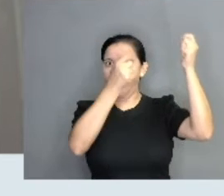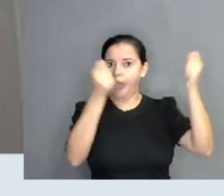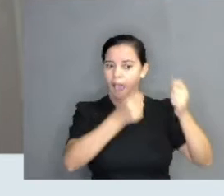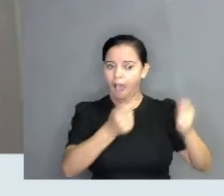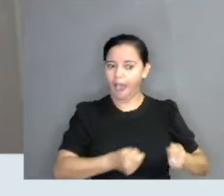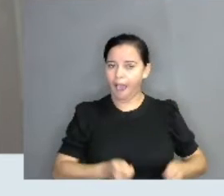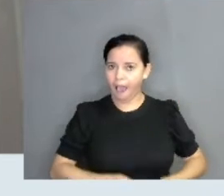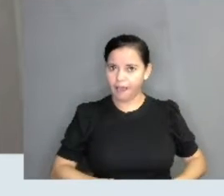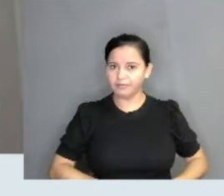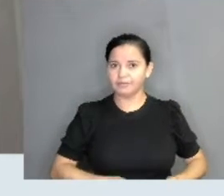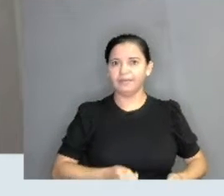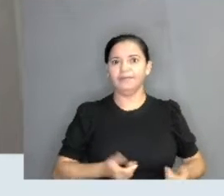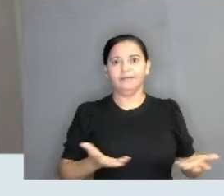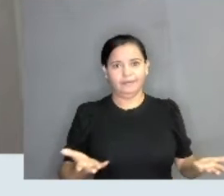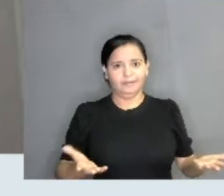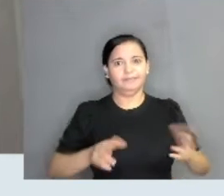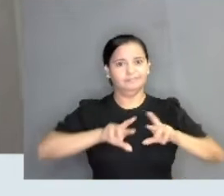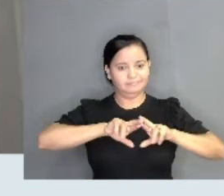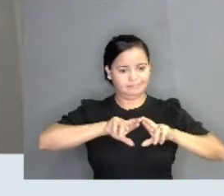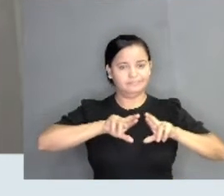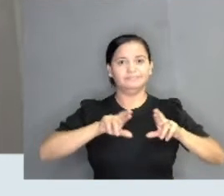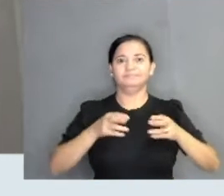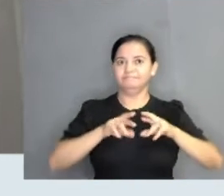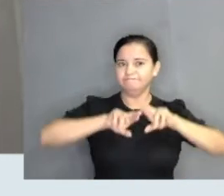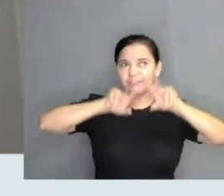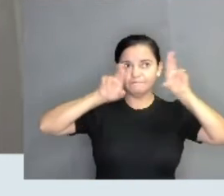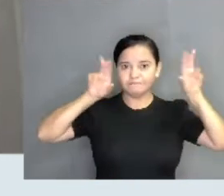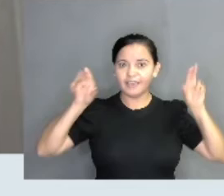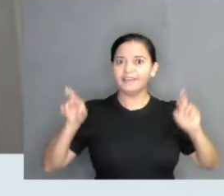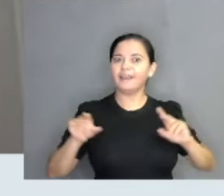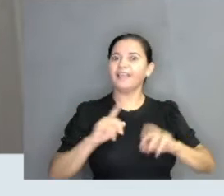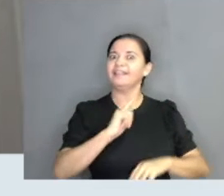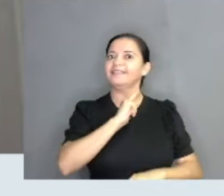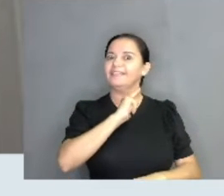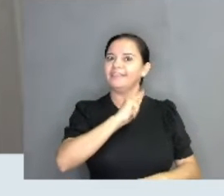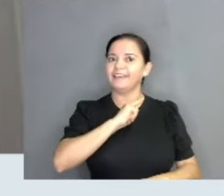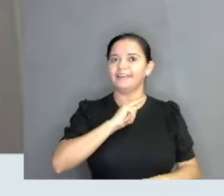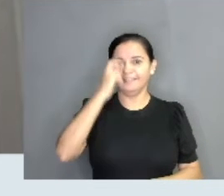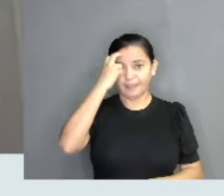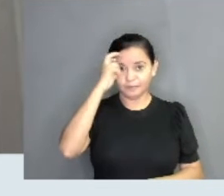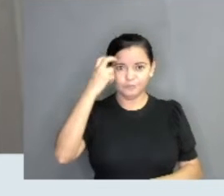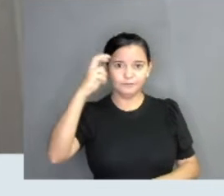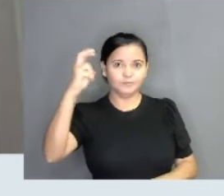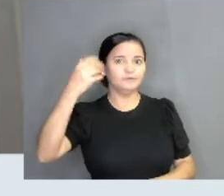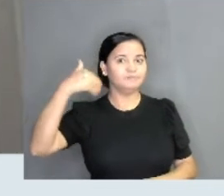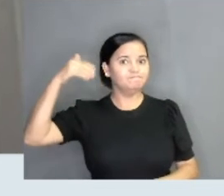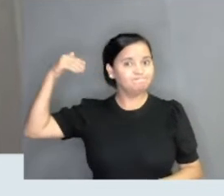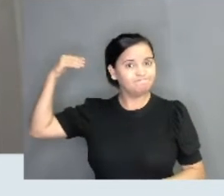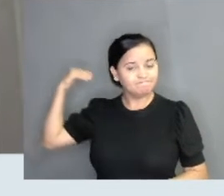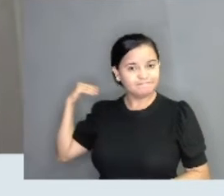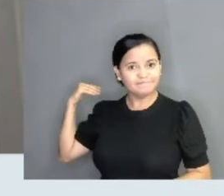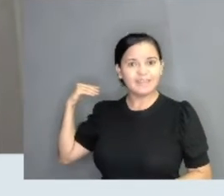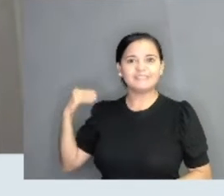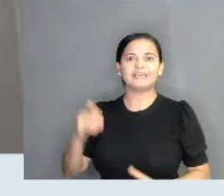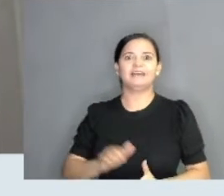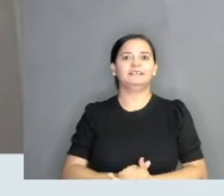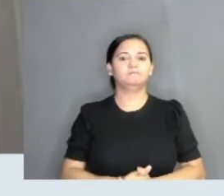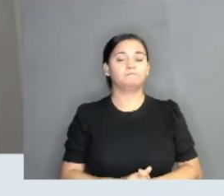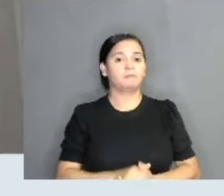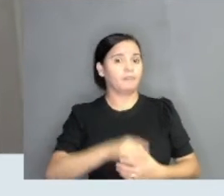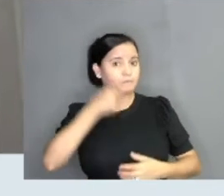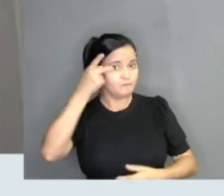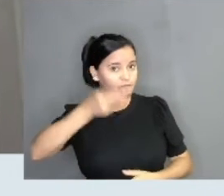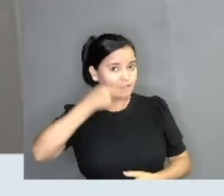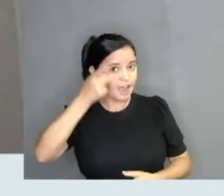que muito se diferencia das obras, né, da cultura medieval, tá certo? Então estamos